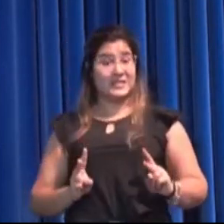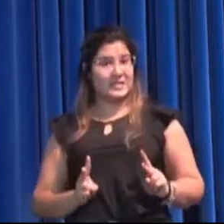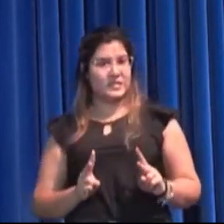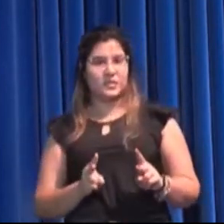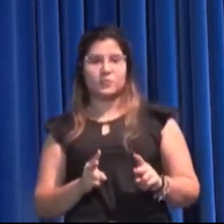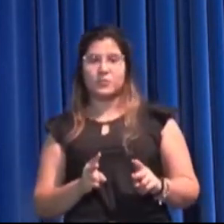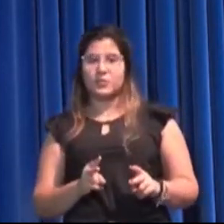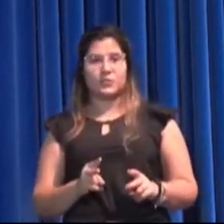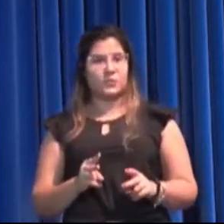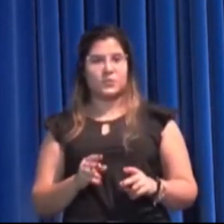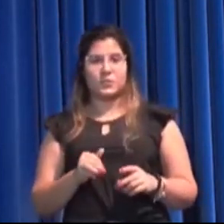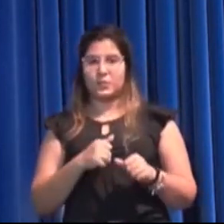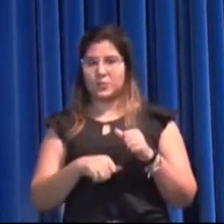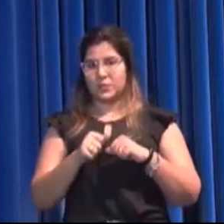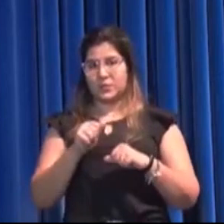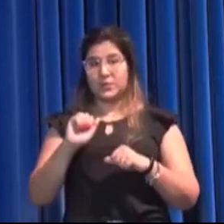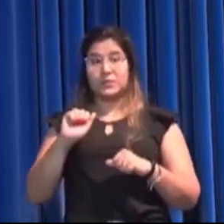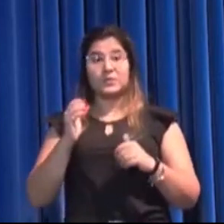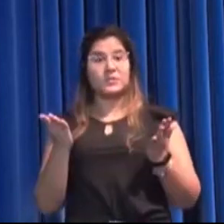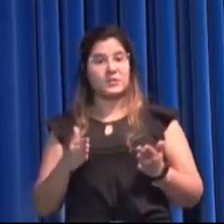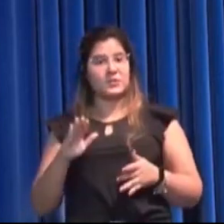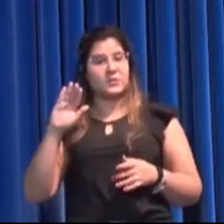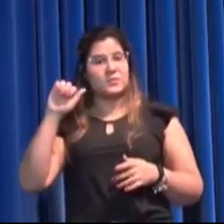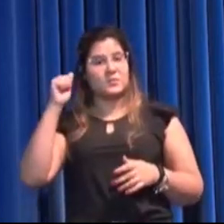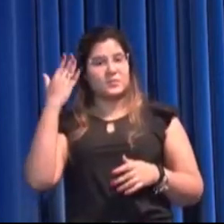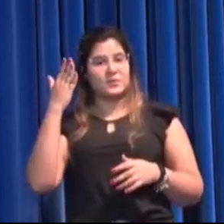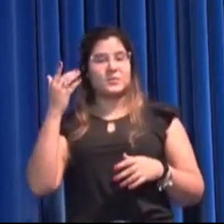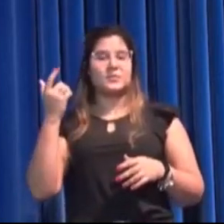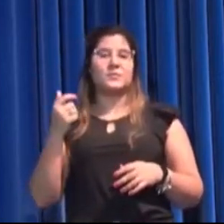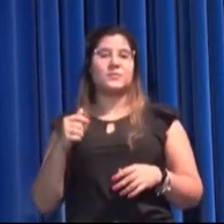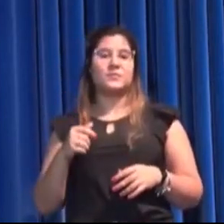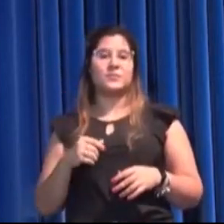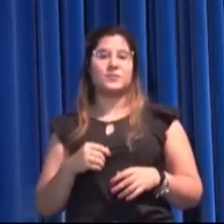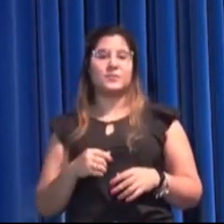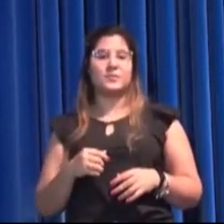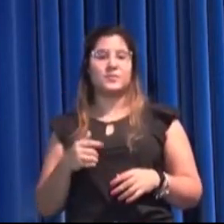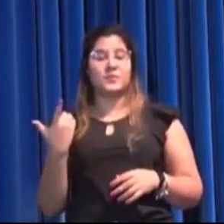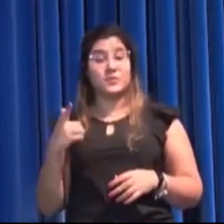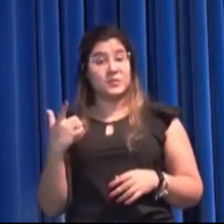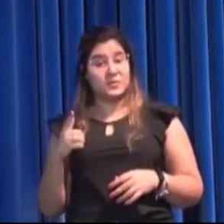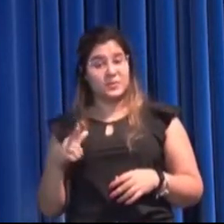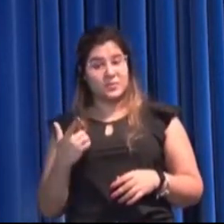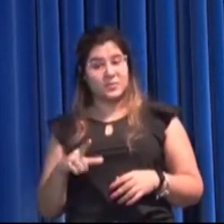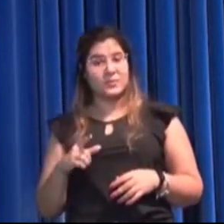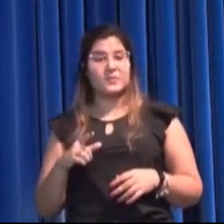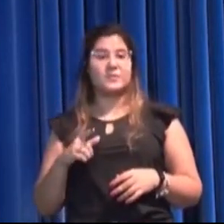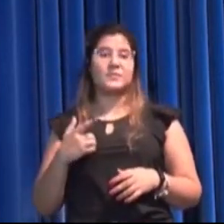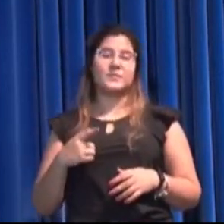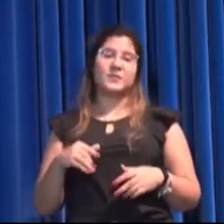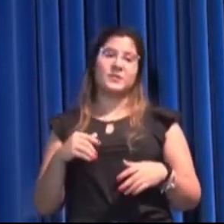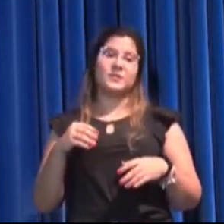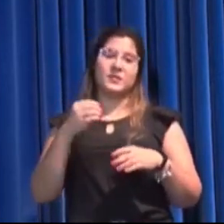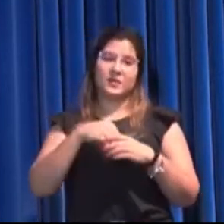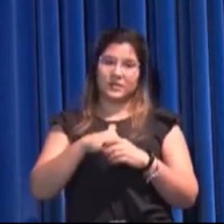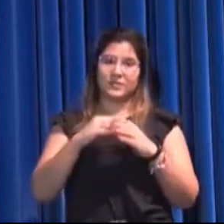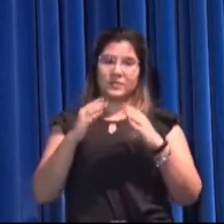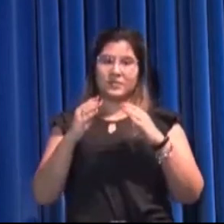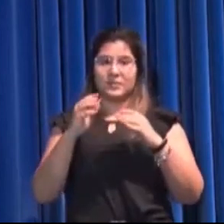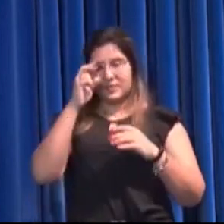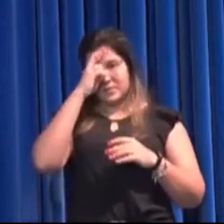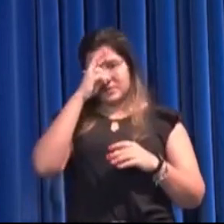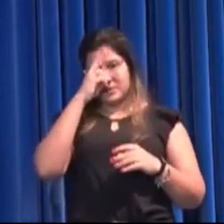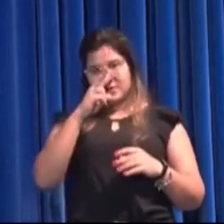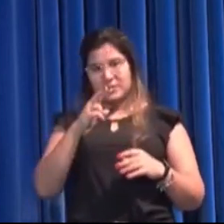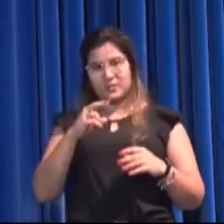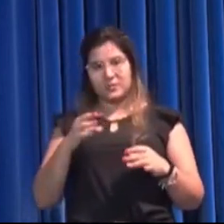imutável, que aconteceu já várias vezes e acontece até hoje, dentro da história do relacionamento do povo